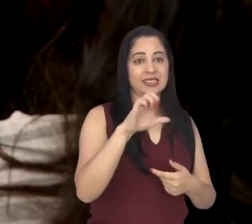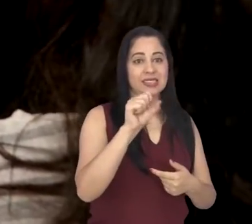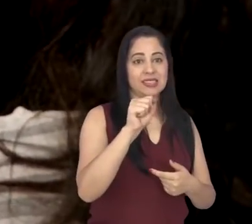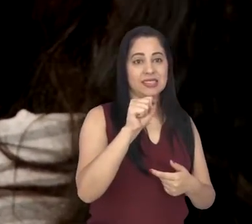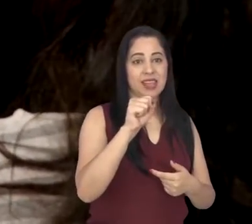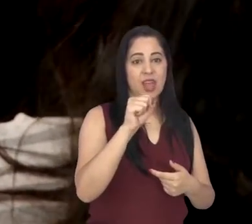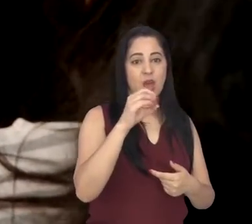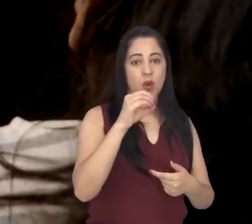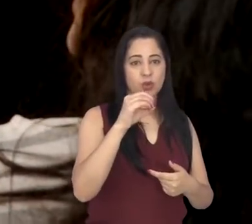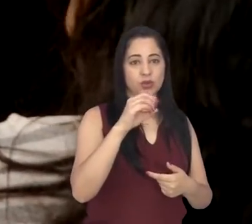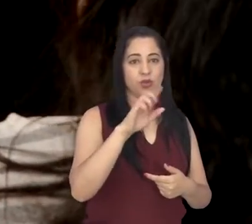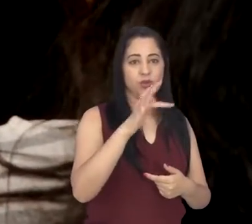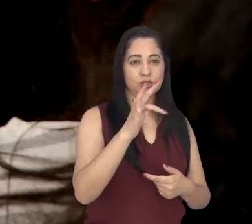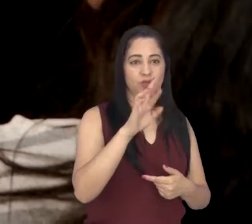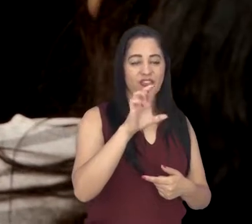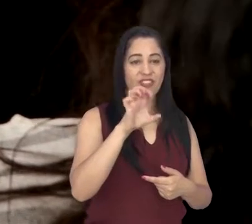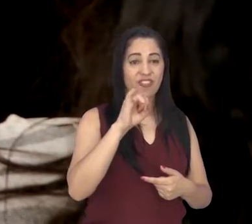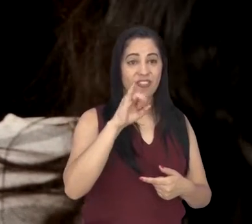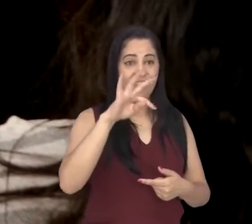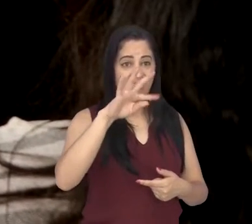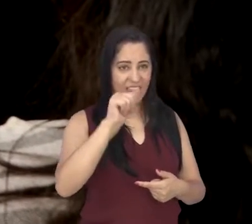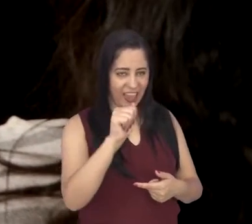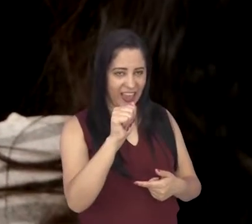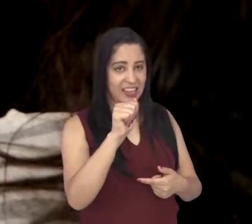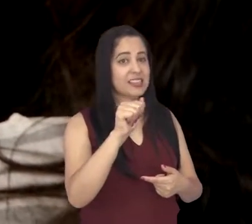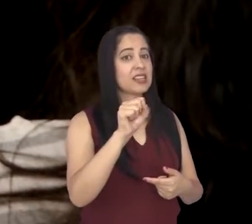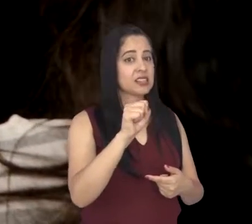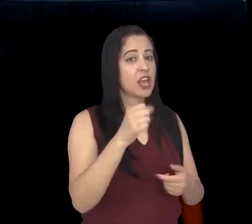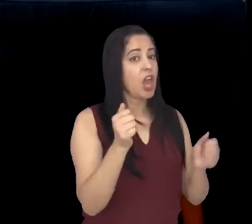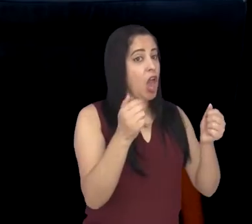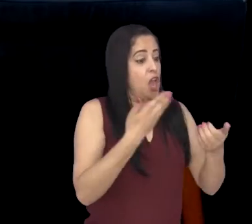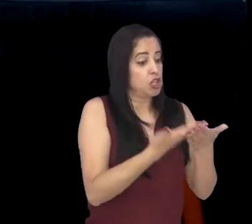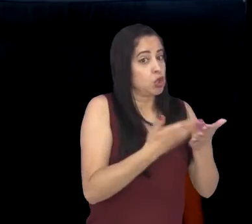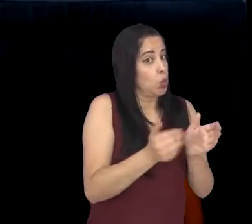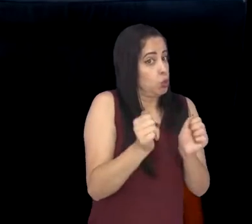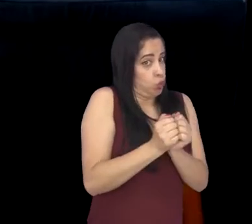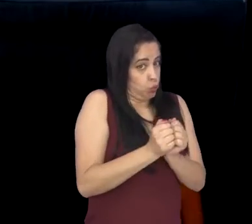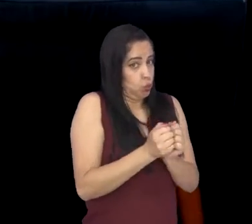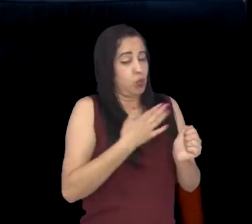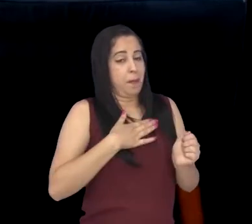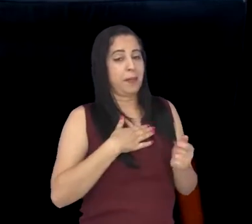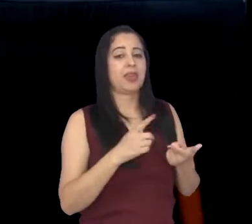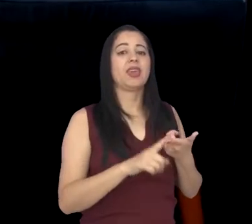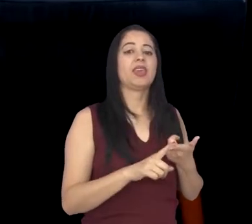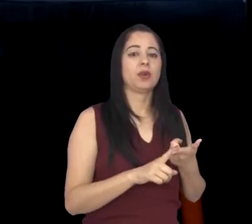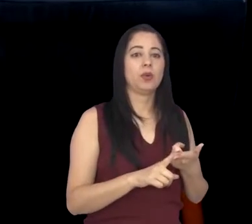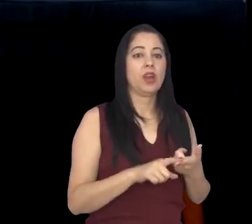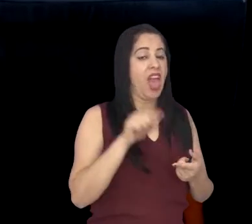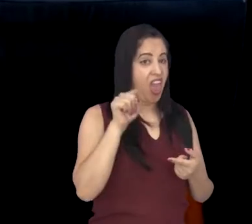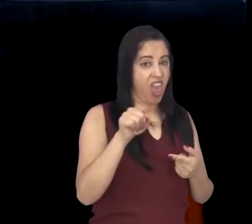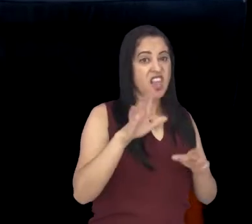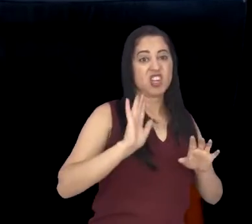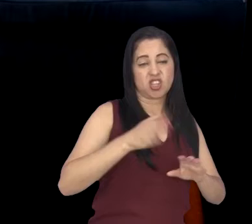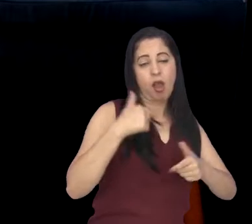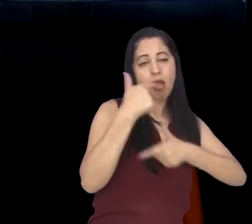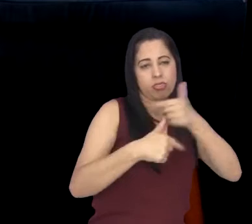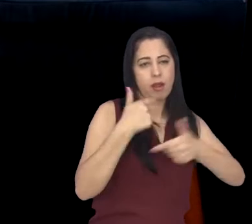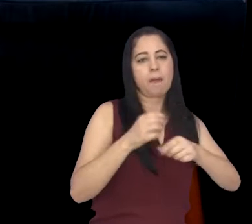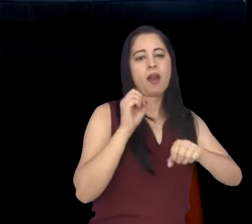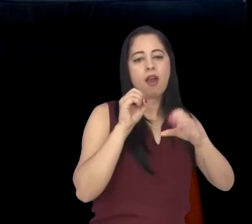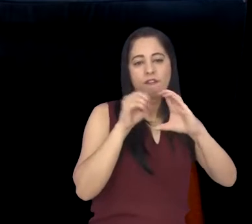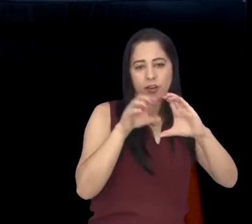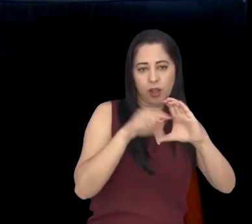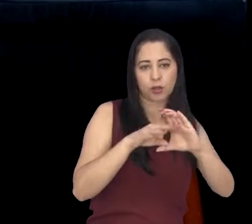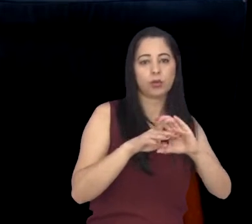depois, a vida dá voltas, assim, né? Coitadinho. Depois eu fui trabalhar com ele na Globo. Então, não fala assim. Ele já era da Globo. Então, ele já era